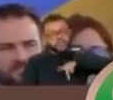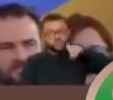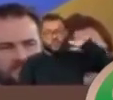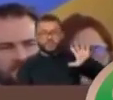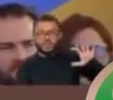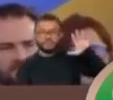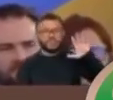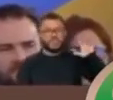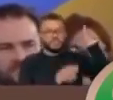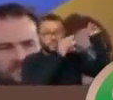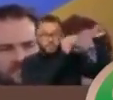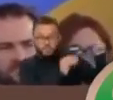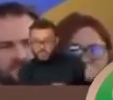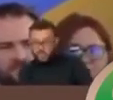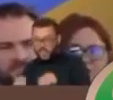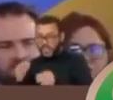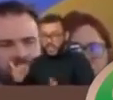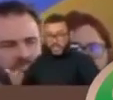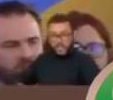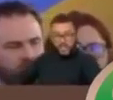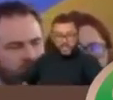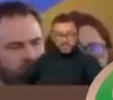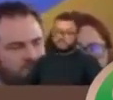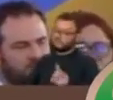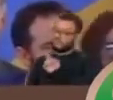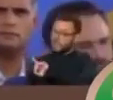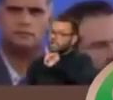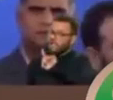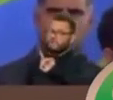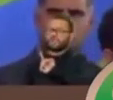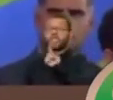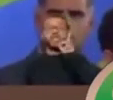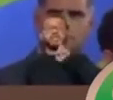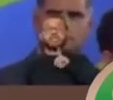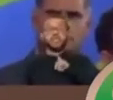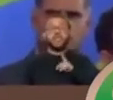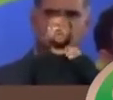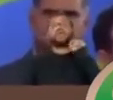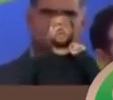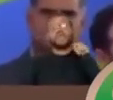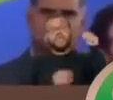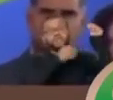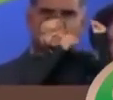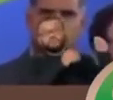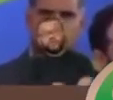não quer exportar empregada doméstica, ele quer exportar